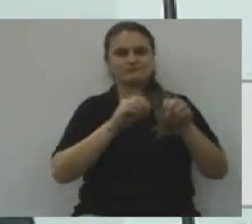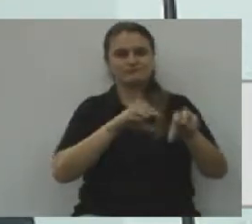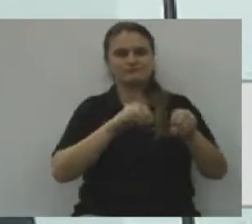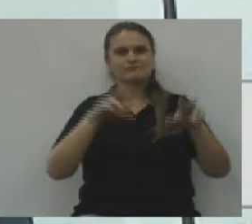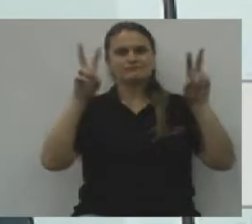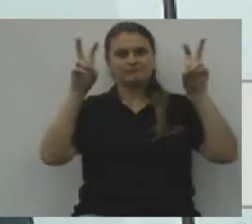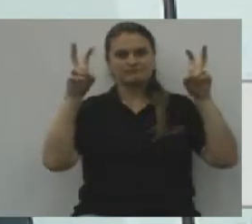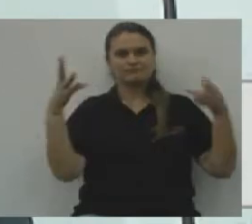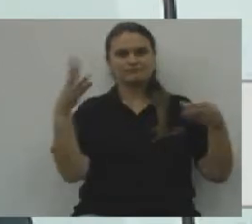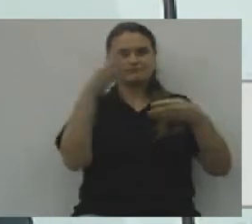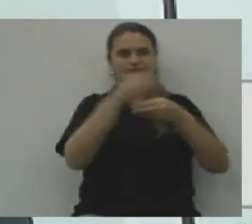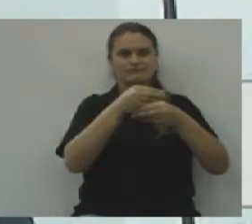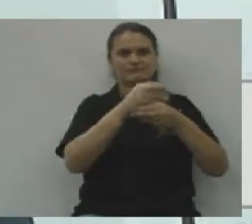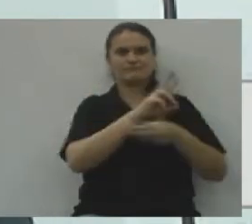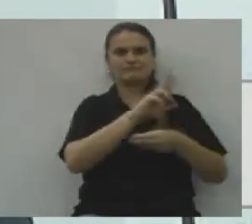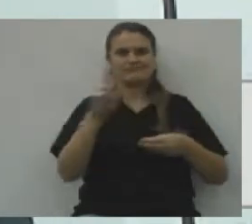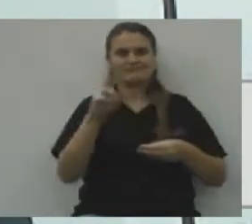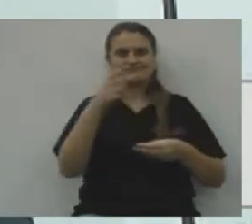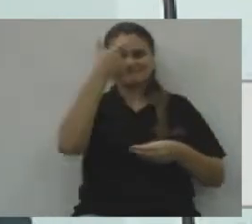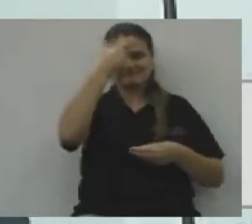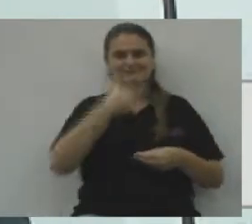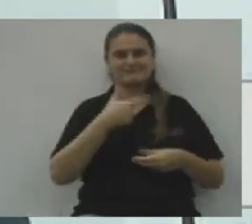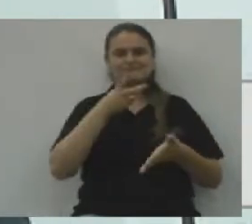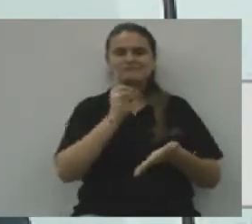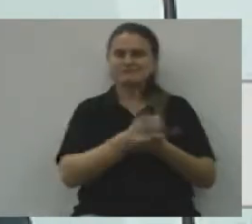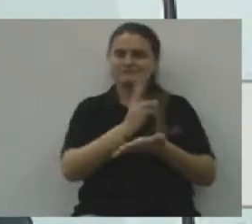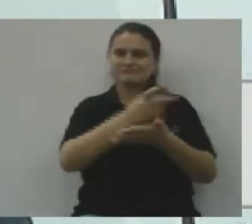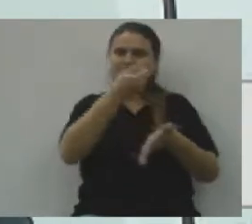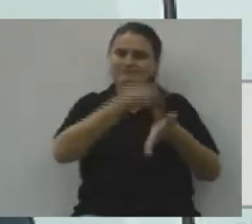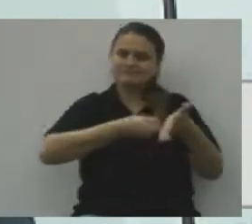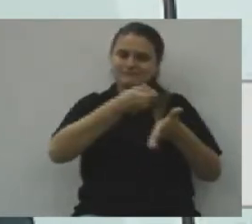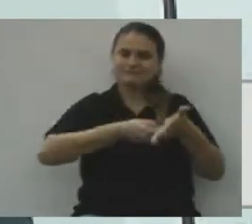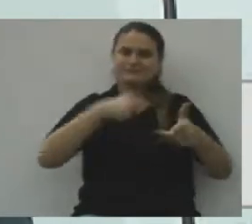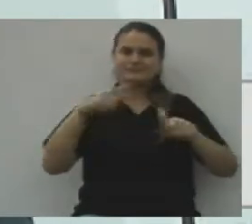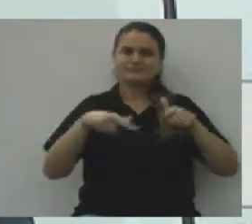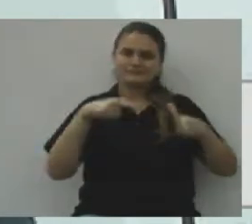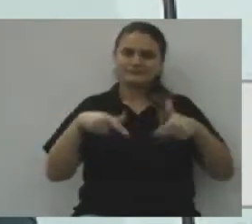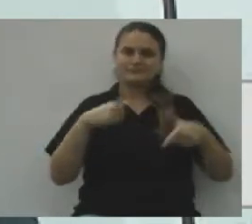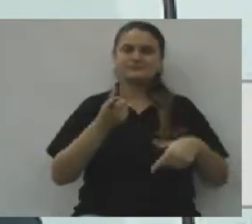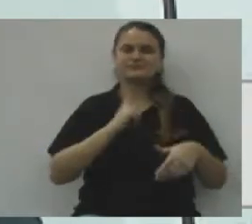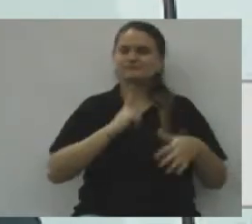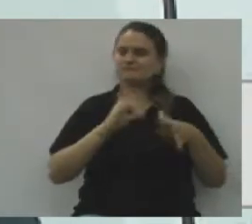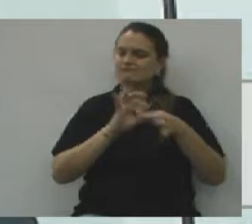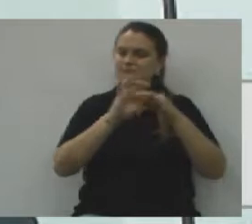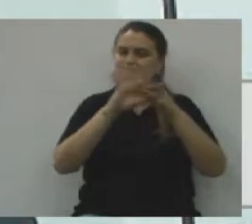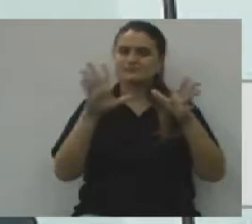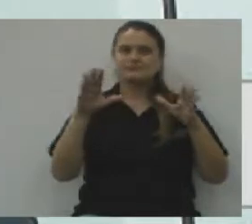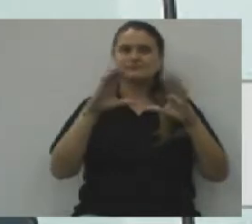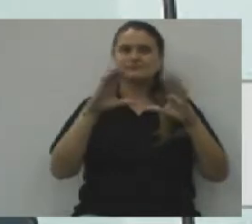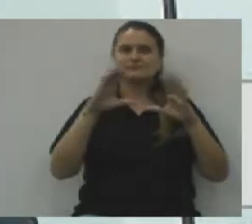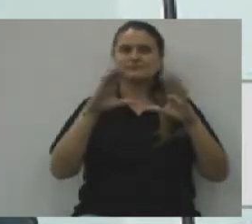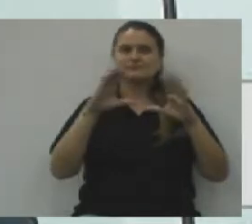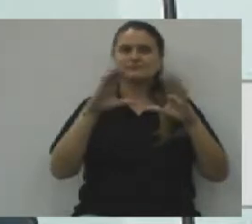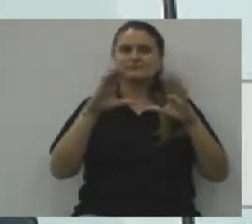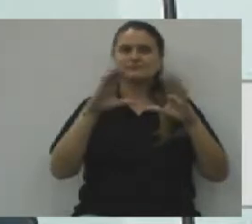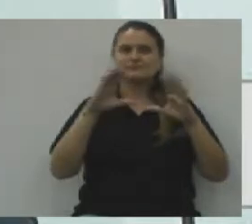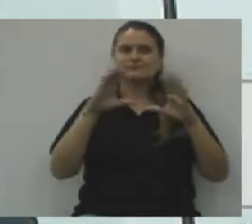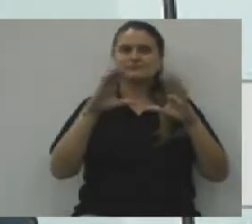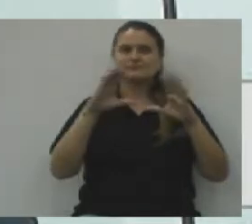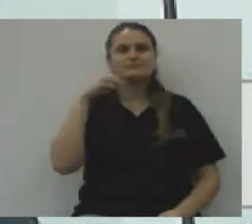como parte do nome, tamanha é a sua militância e desde longa data, né, coloca à disposição da Câmara dos Vereadores a sua